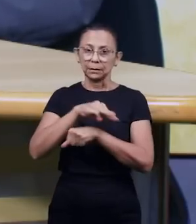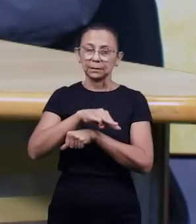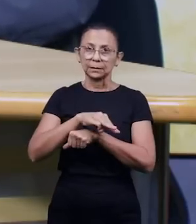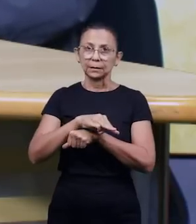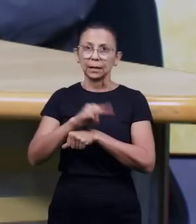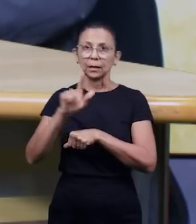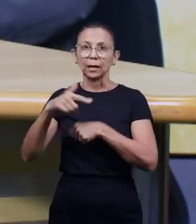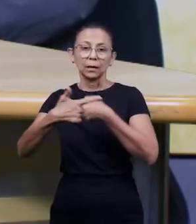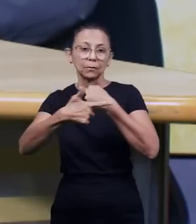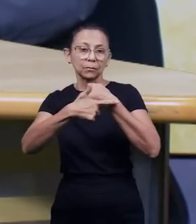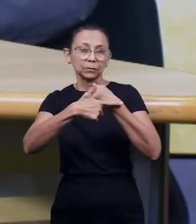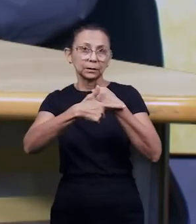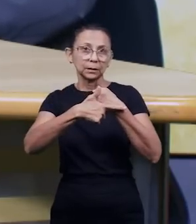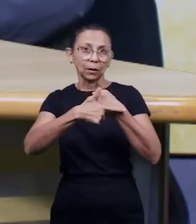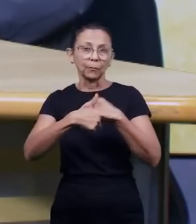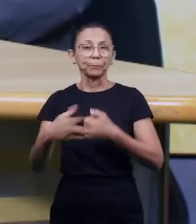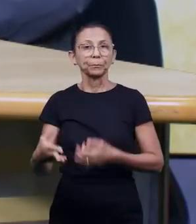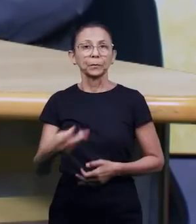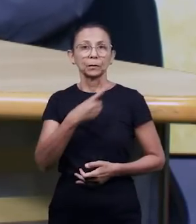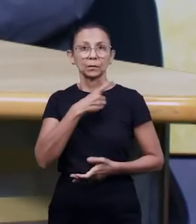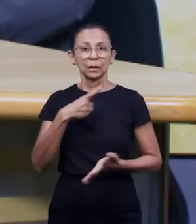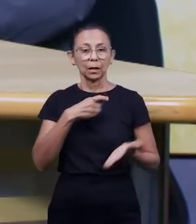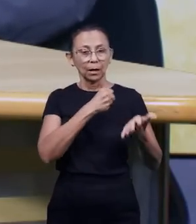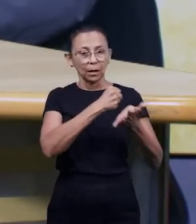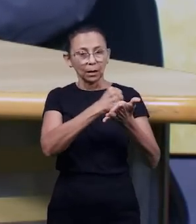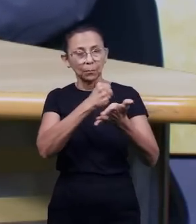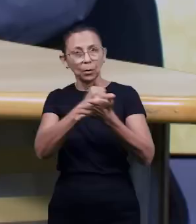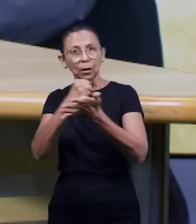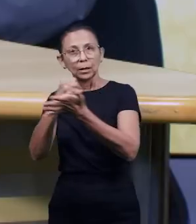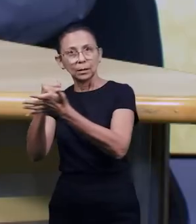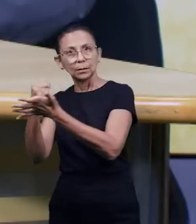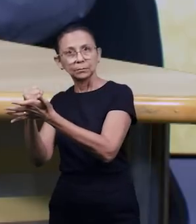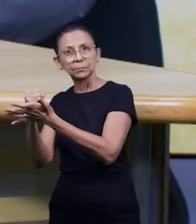que é autossuficiência? A autossuficiência, ele